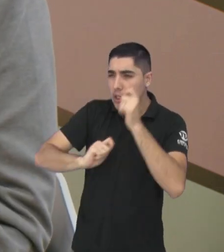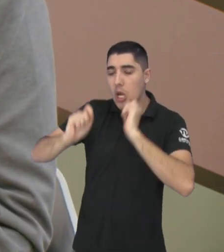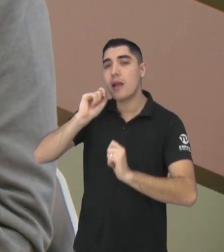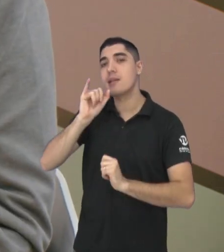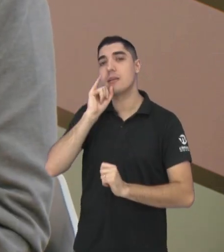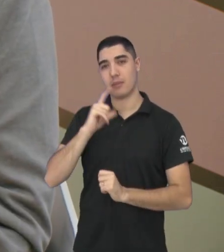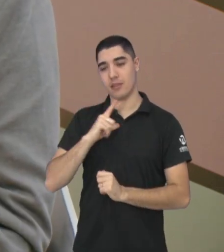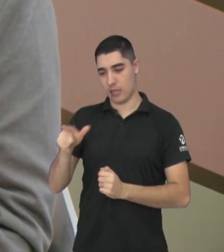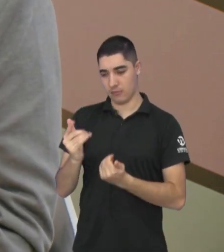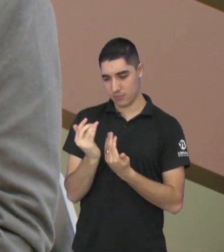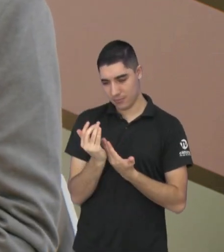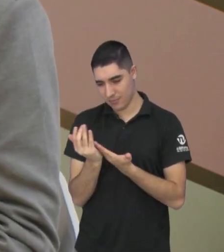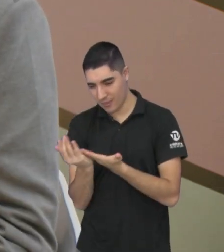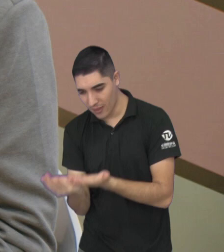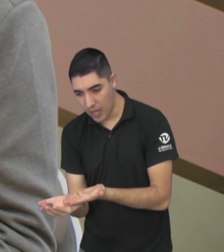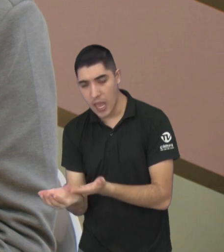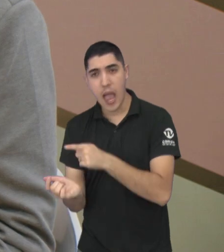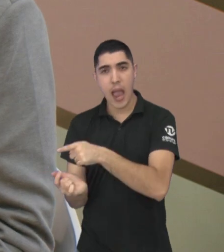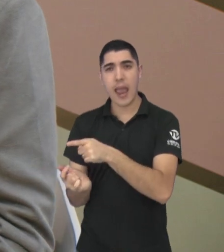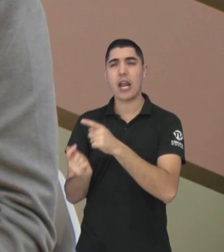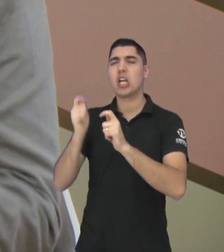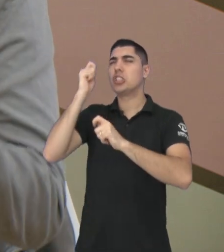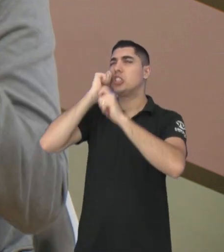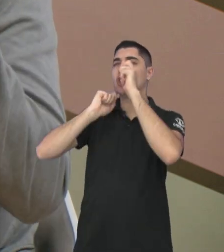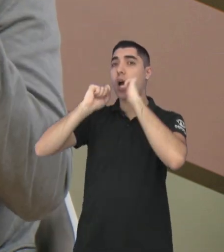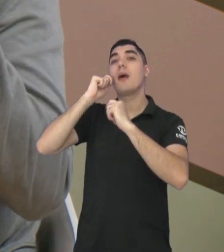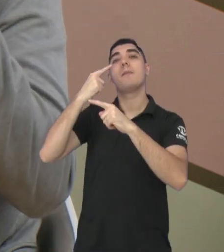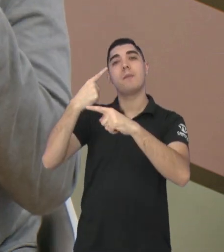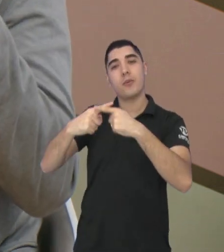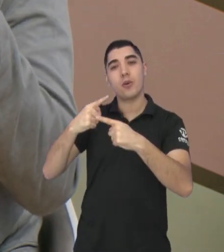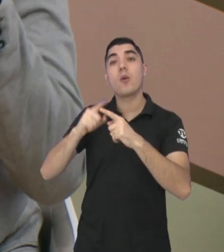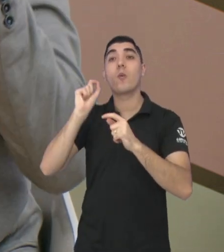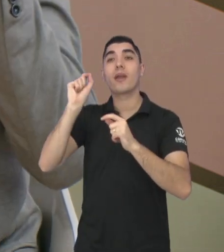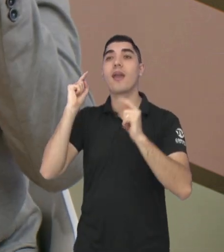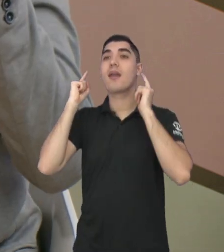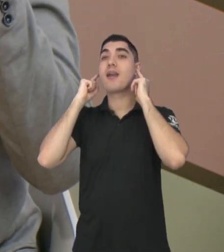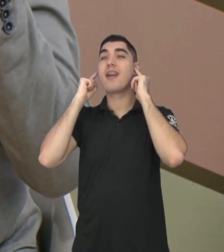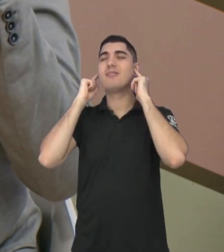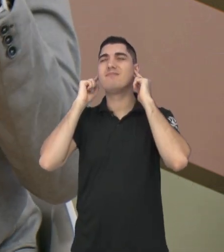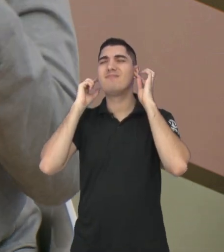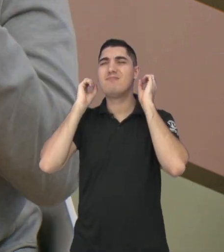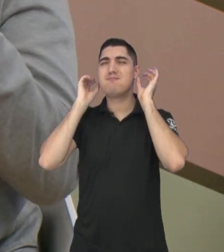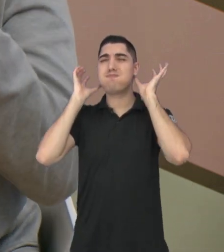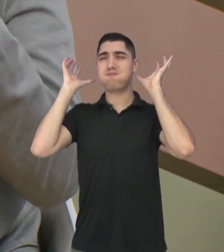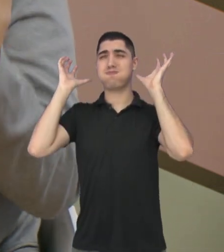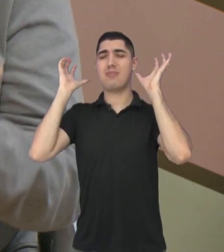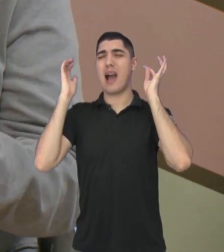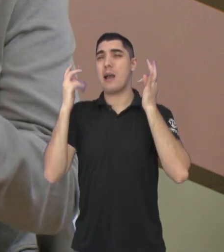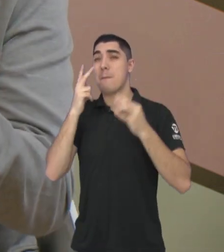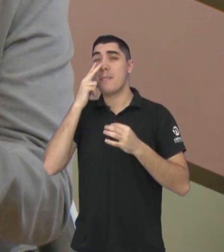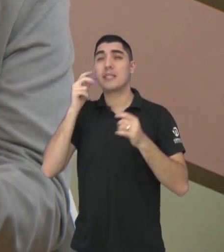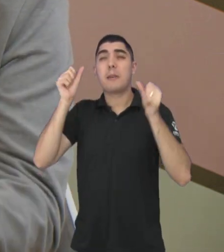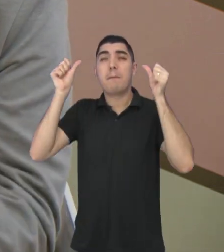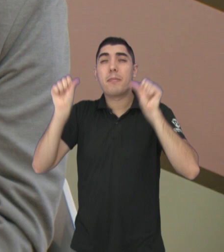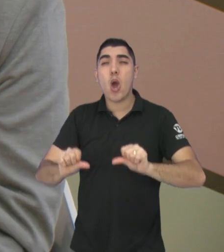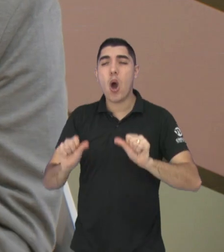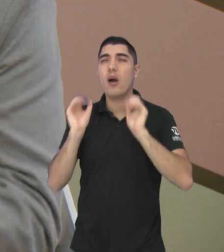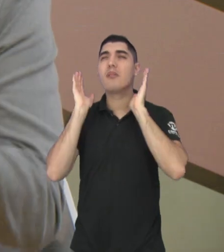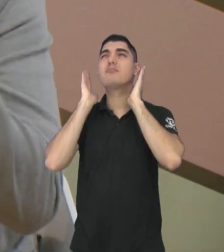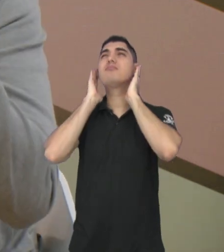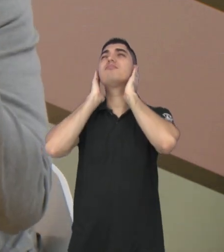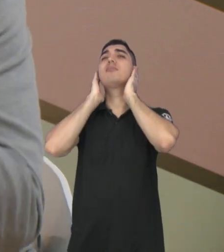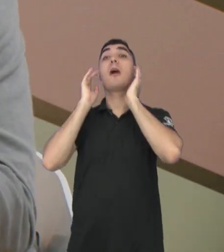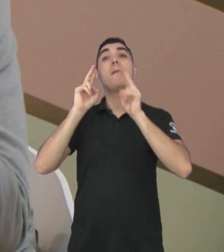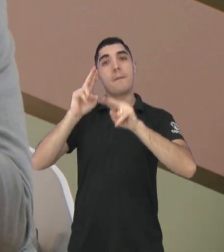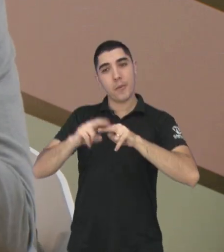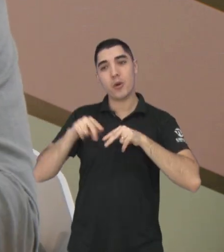deita a criança e a criança chora demais, é porque o ouvido, a baula, estufa, então piora na posição deitado. Por